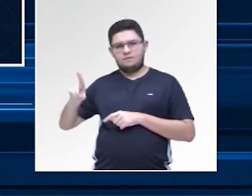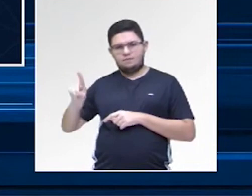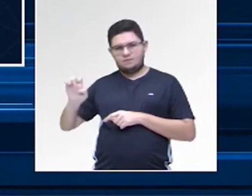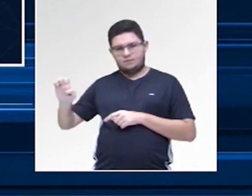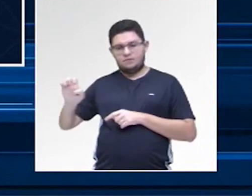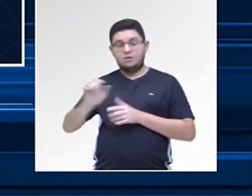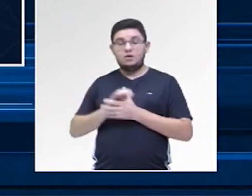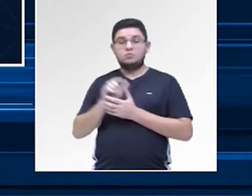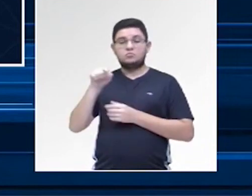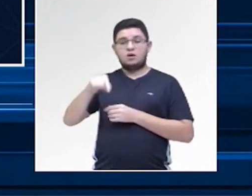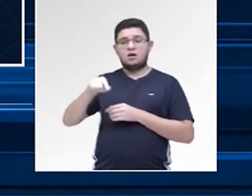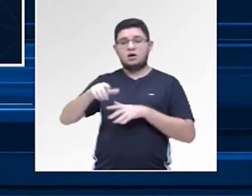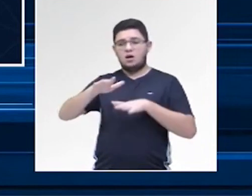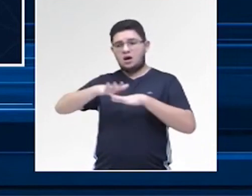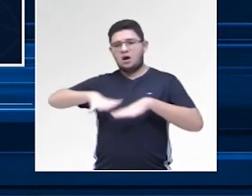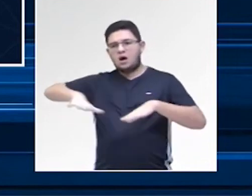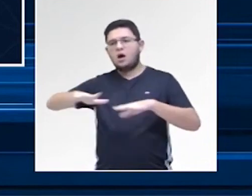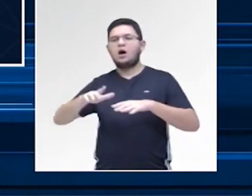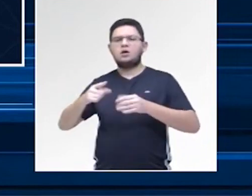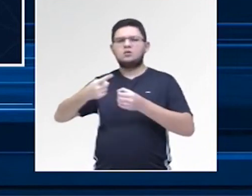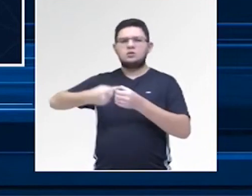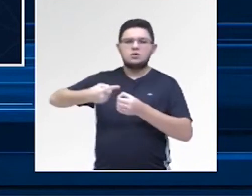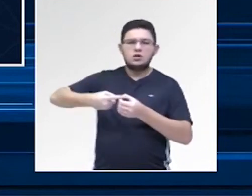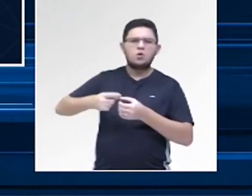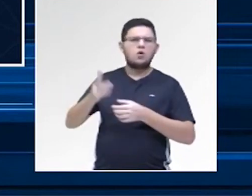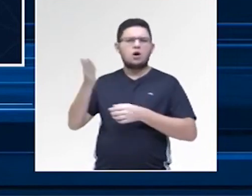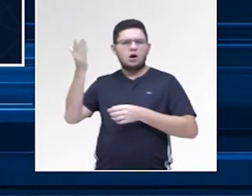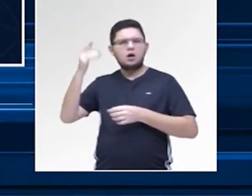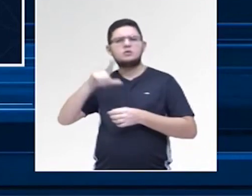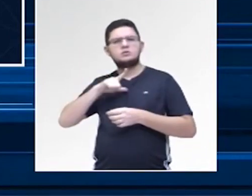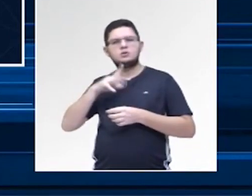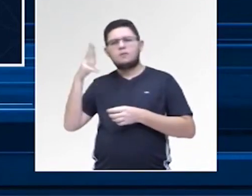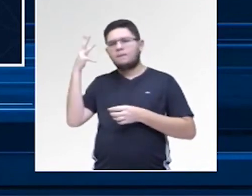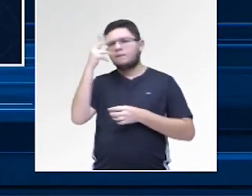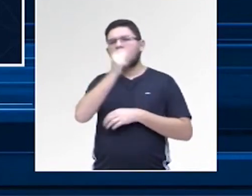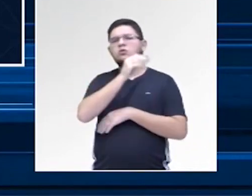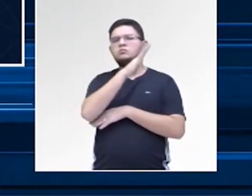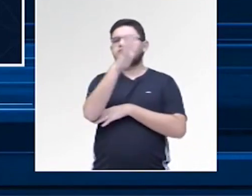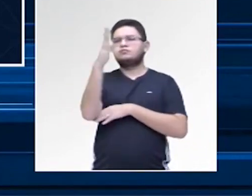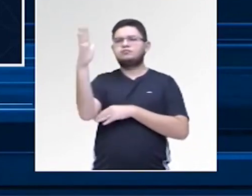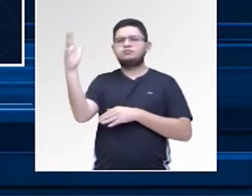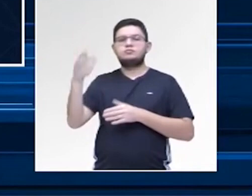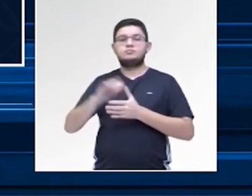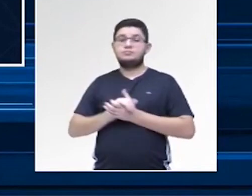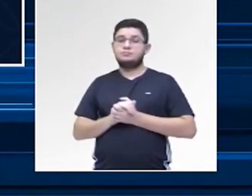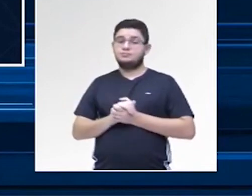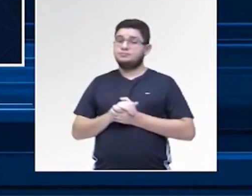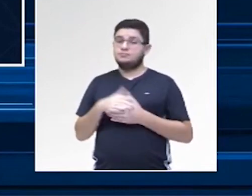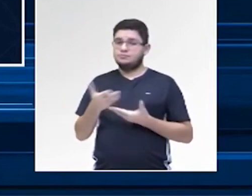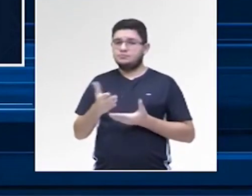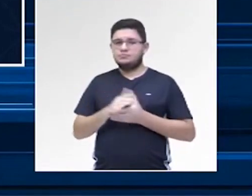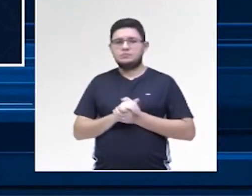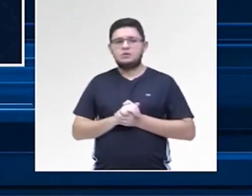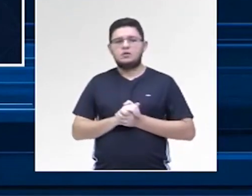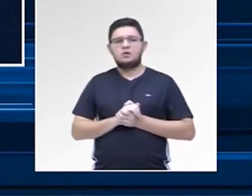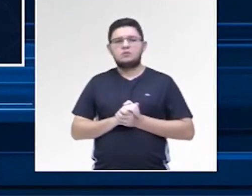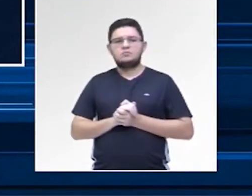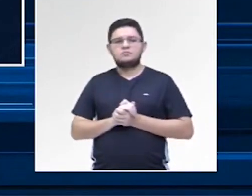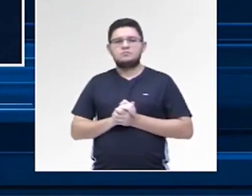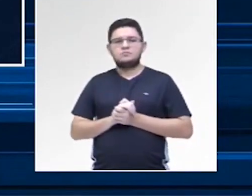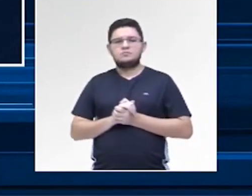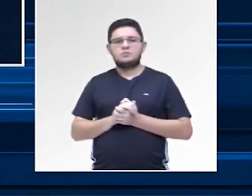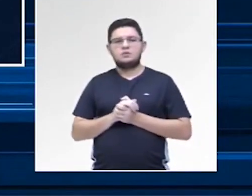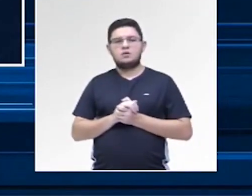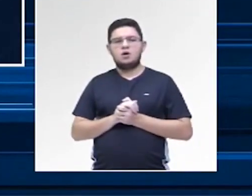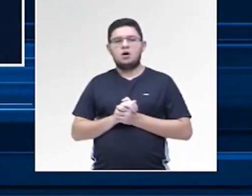em língua inglesa. Então, observe que sempre inicia a frase com there was. Vamos ver o desenvolver dessa gramática que vai trazer mais